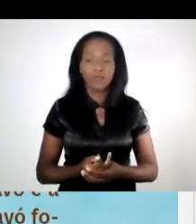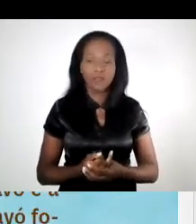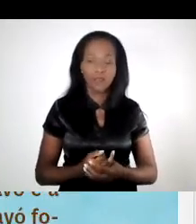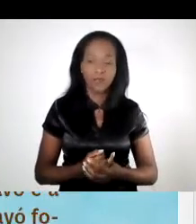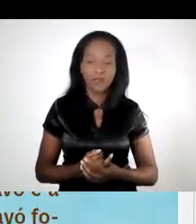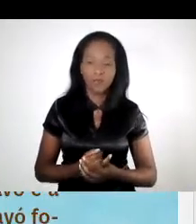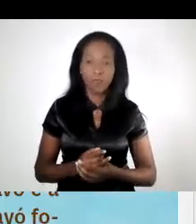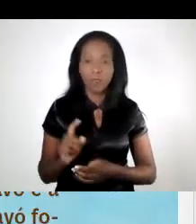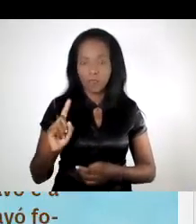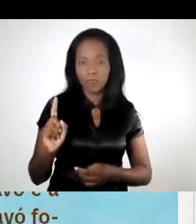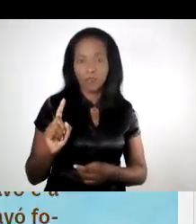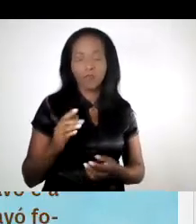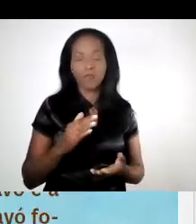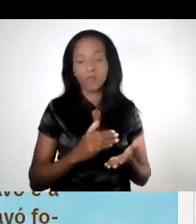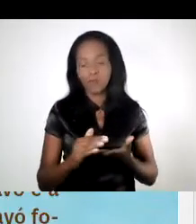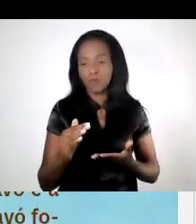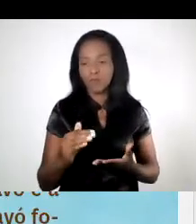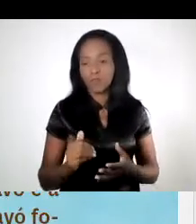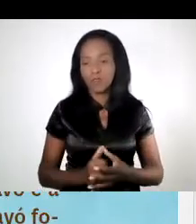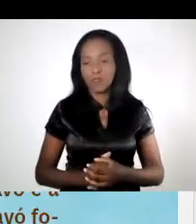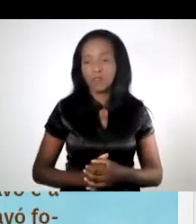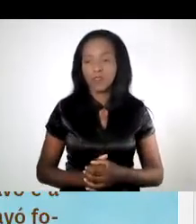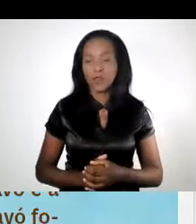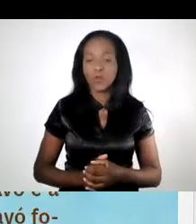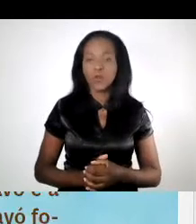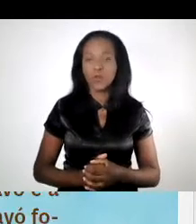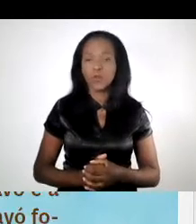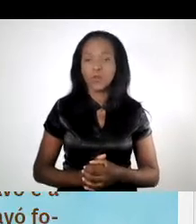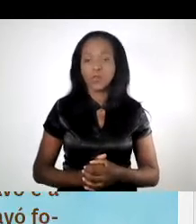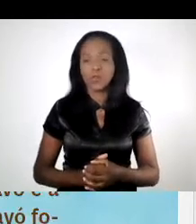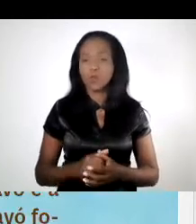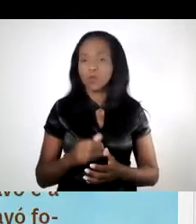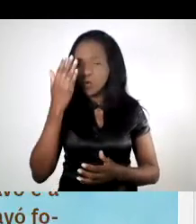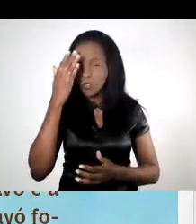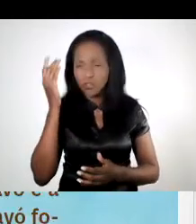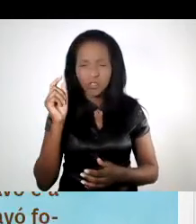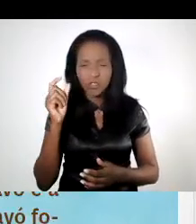Não, né? Então vou começar. Ou eu não vi, ou tem alguém.